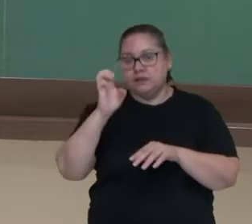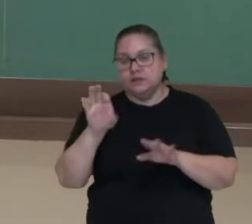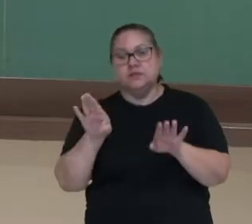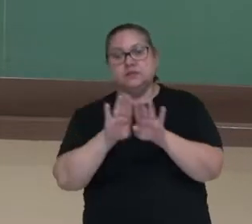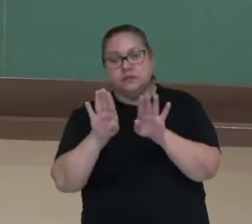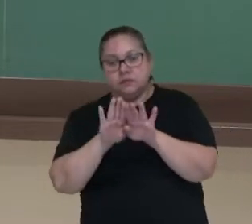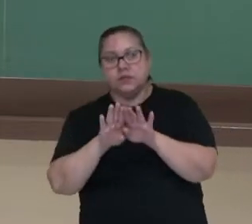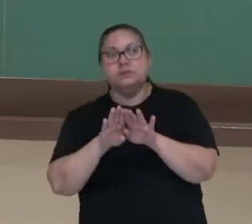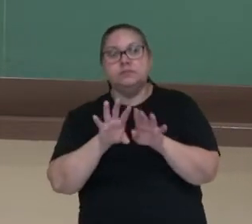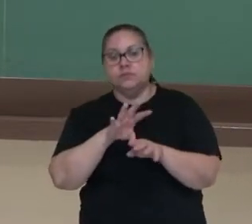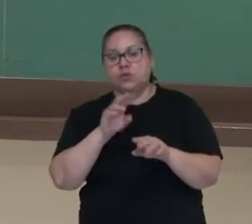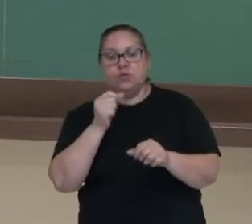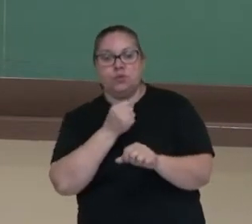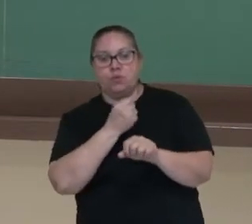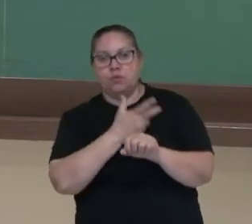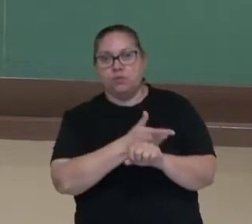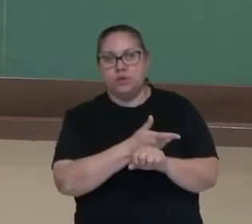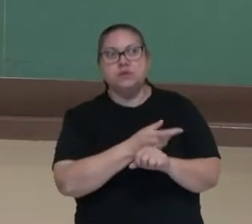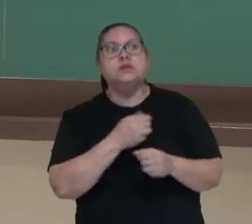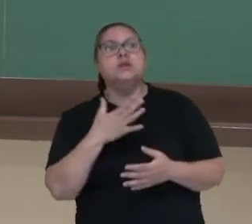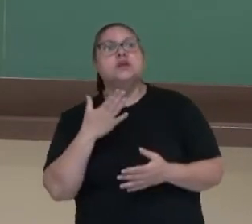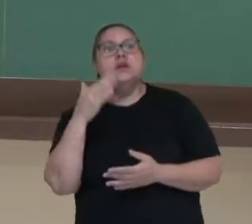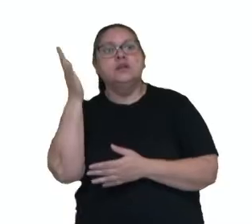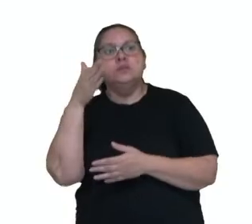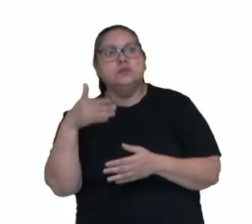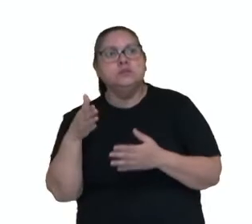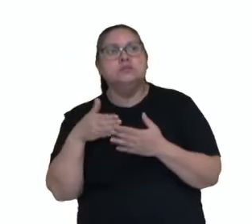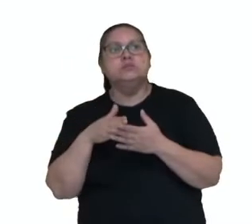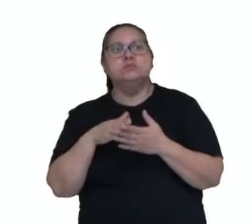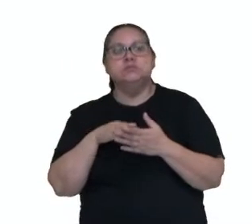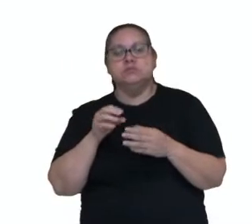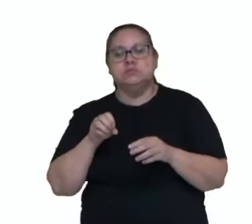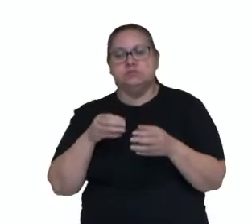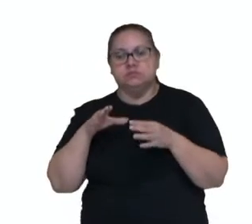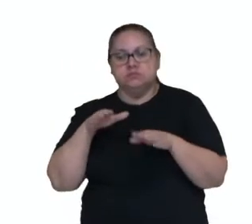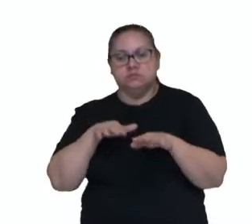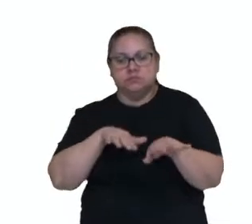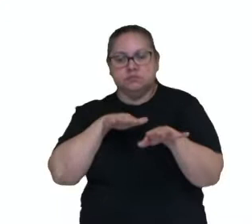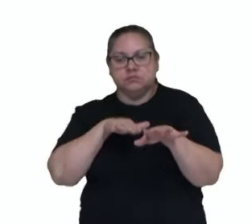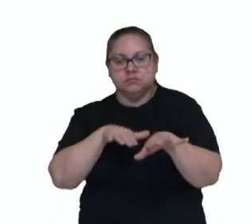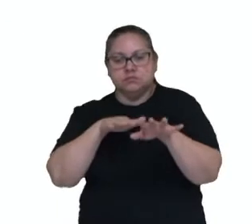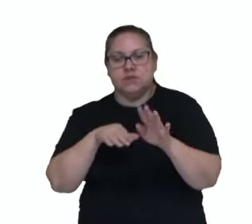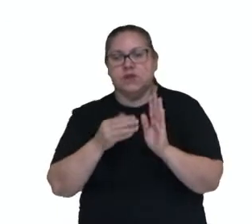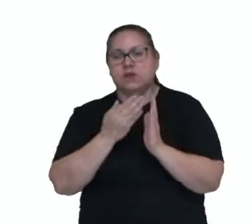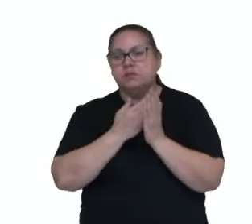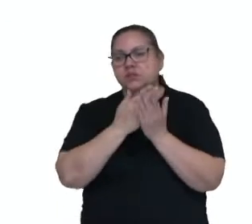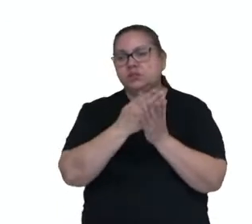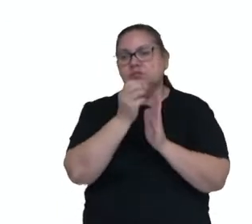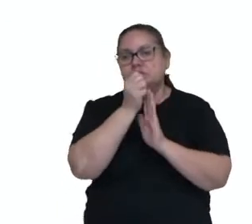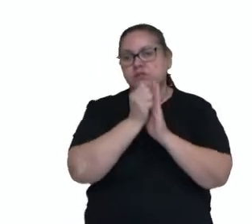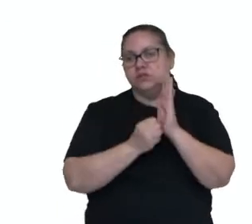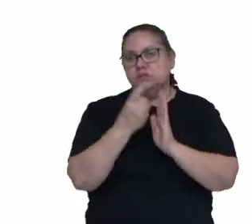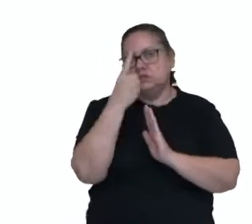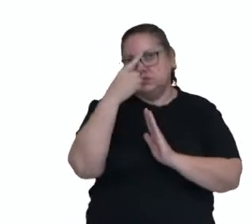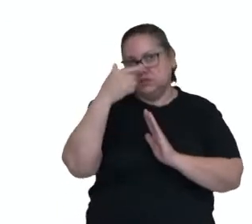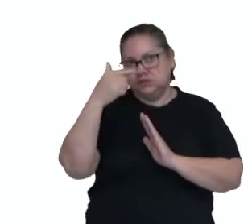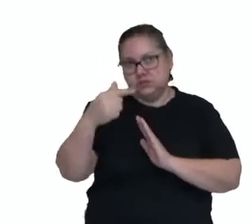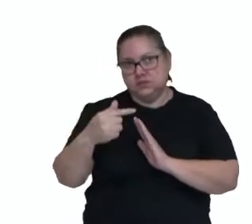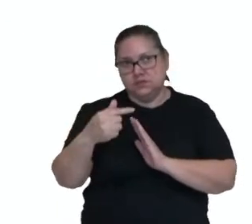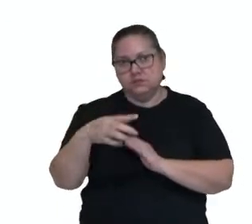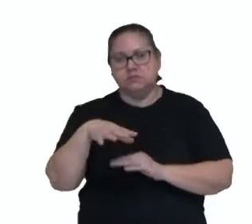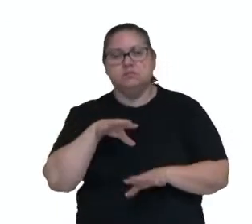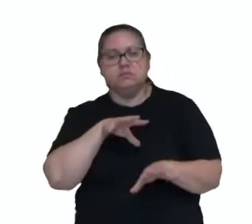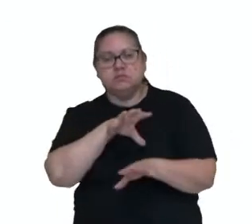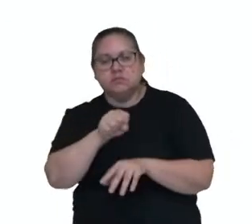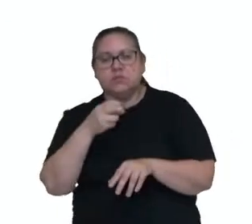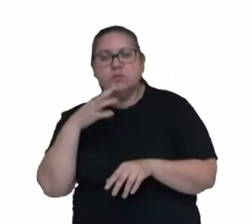do século XIX. As bandeiras foram expedições organizadas a partir do século XVII, com o objetivo de explorar e reconhecer